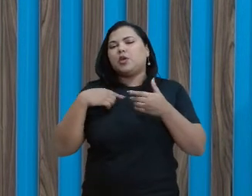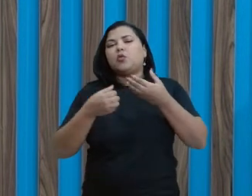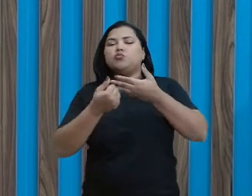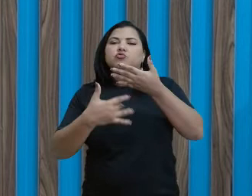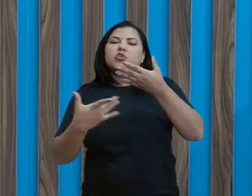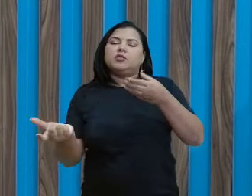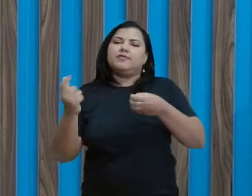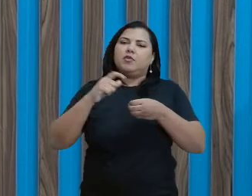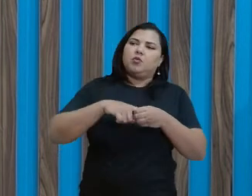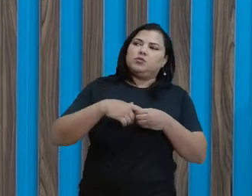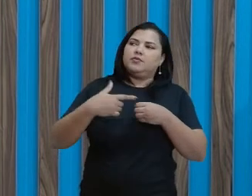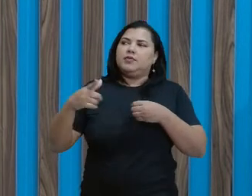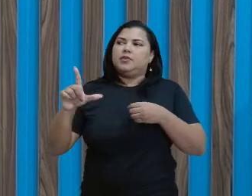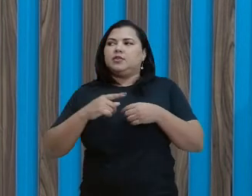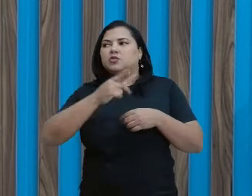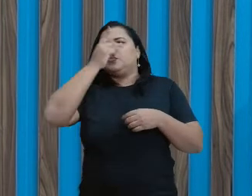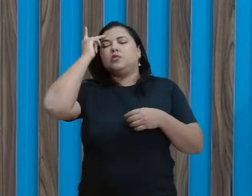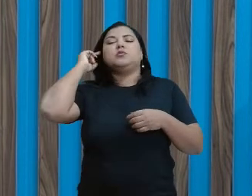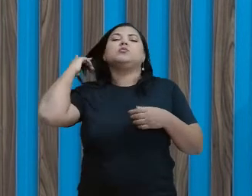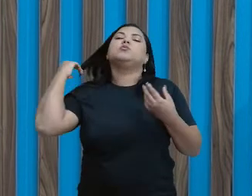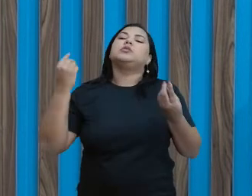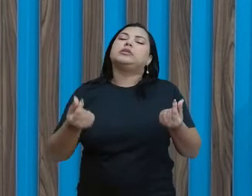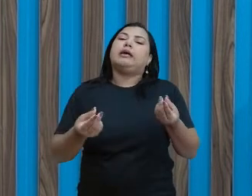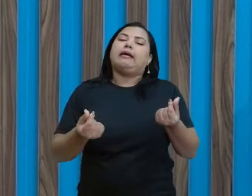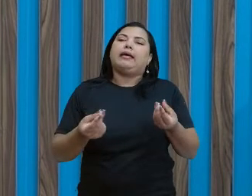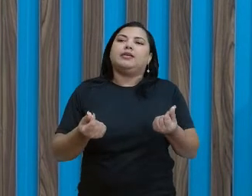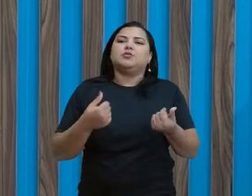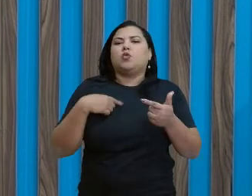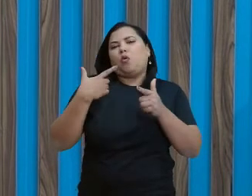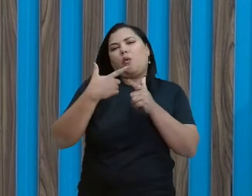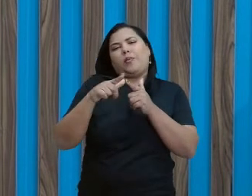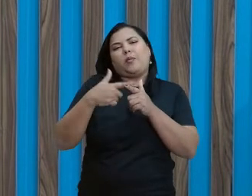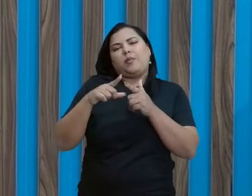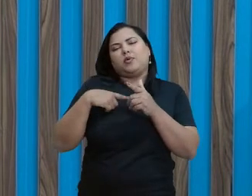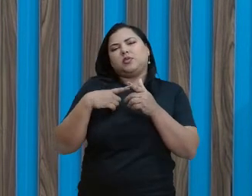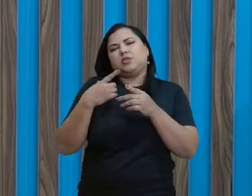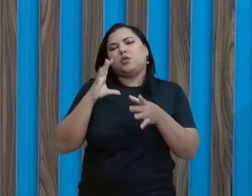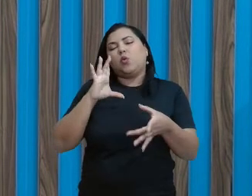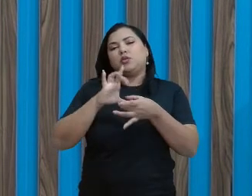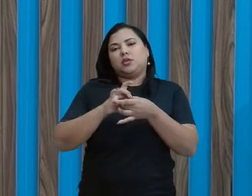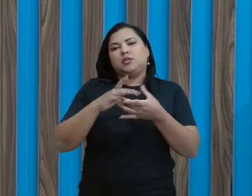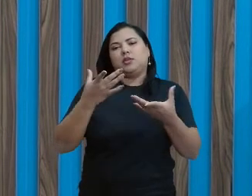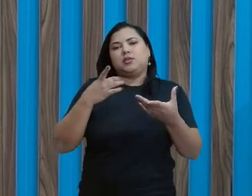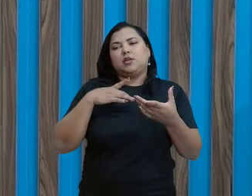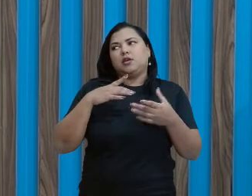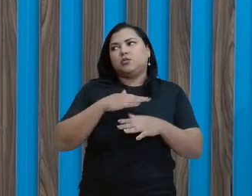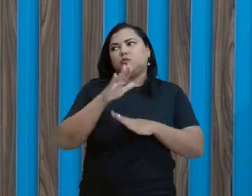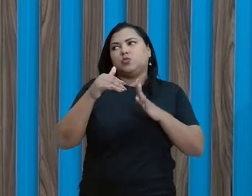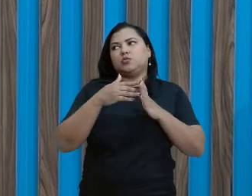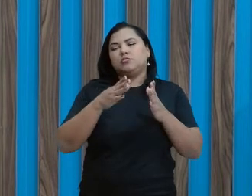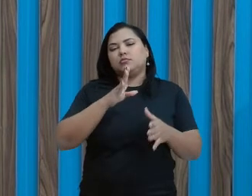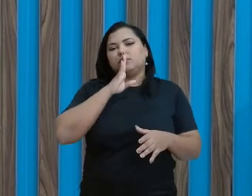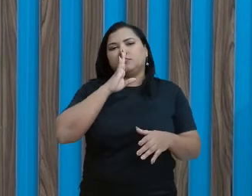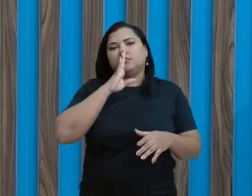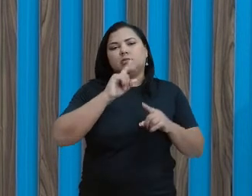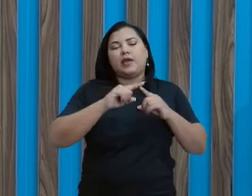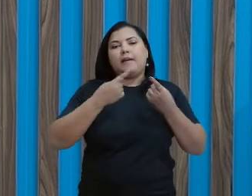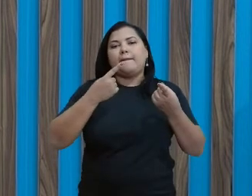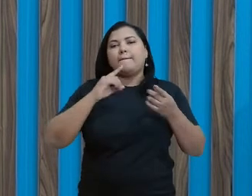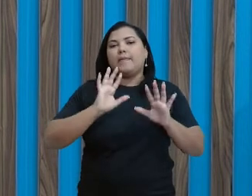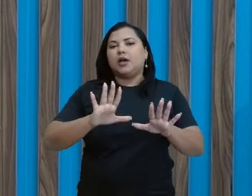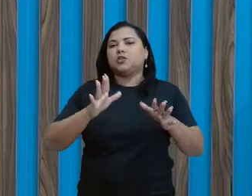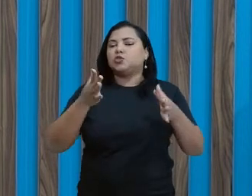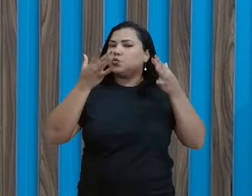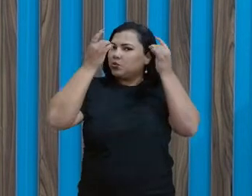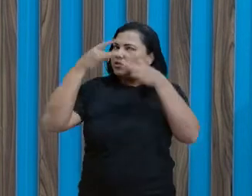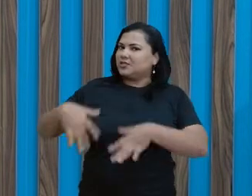volta. Aí, e as pessoas eu acho que ficaram com problemas de conectar também. Aí tá todo mundo bem caladinho, tá certo? Mas não